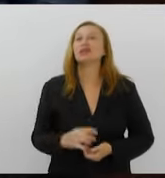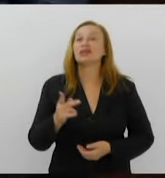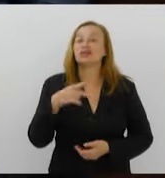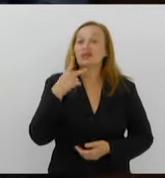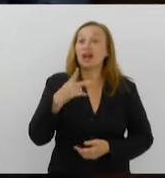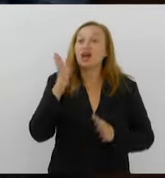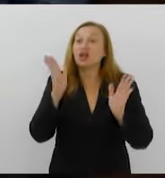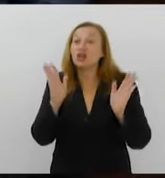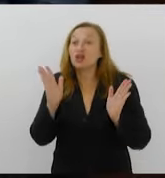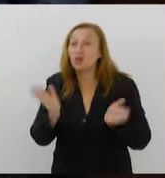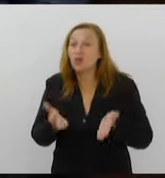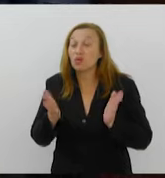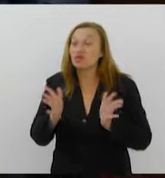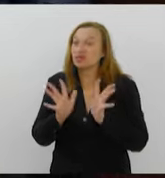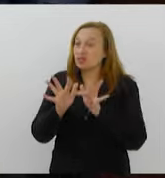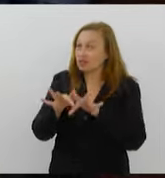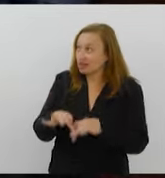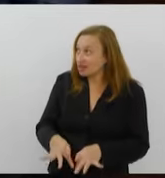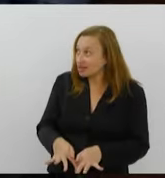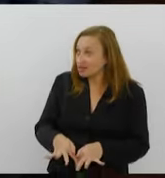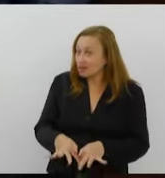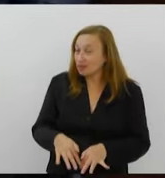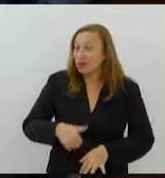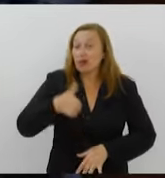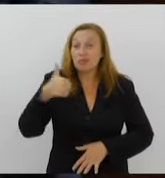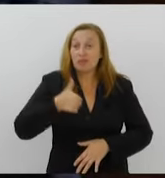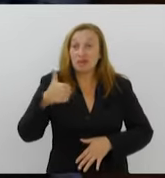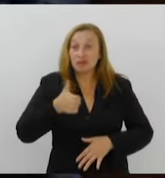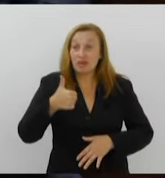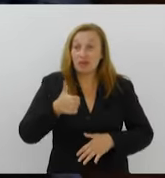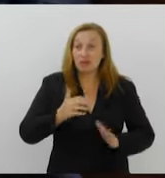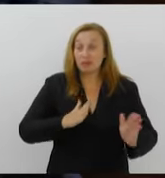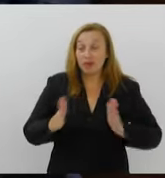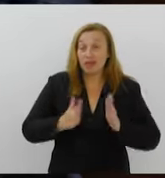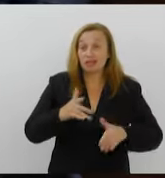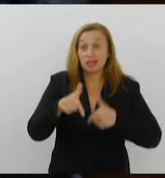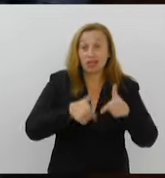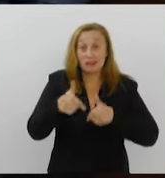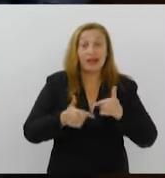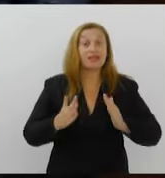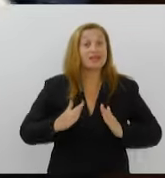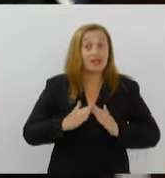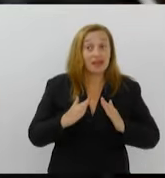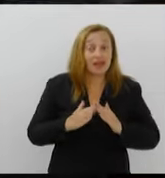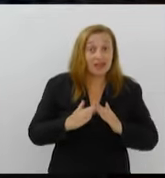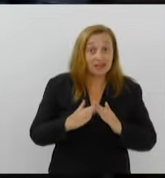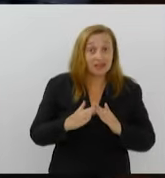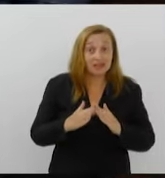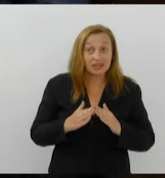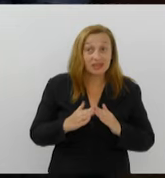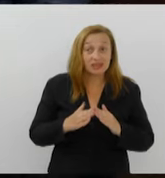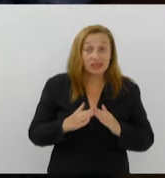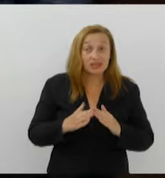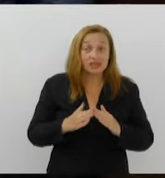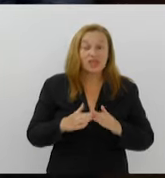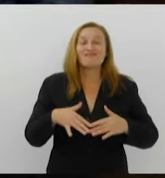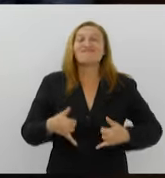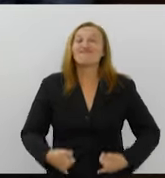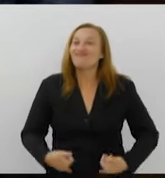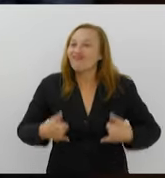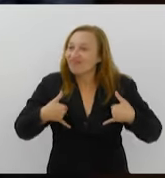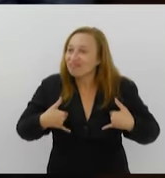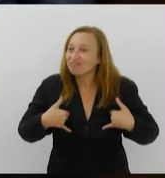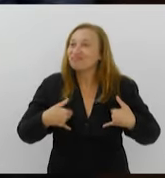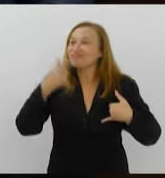que hoje nós encerramos nosso primeiro semestre de trabalho nessa casa, tendo muito orgulho de